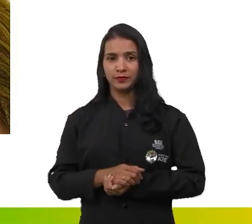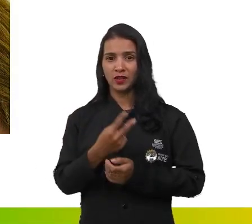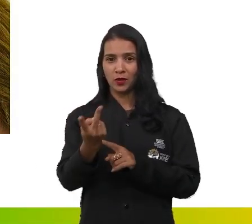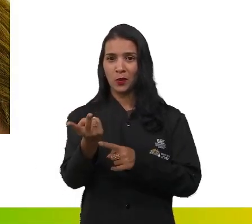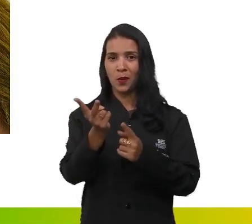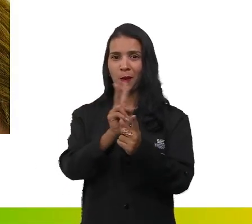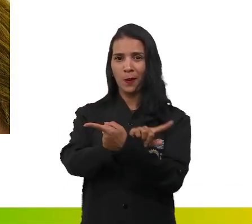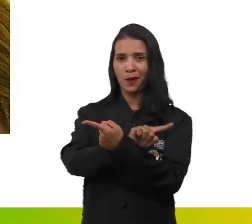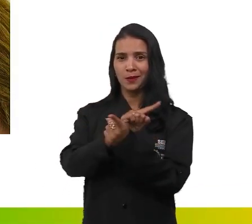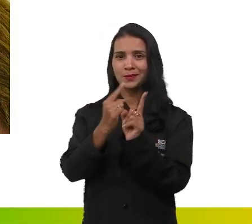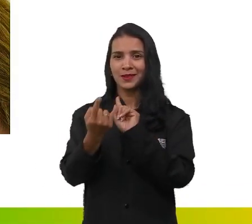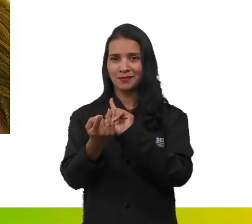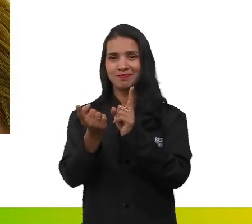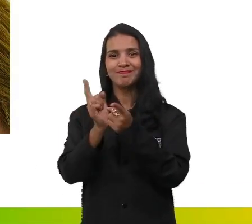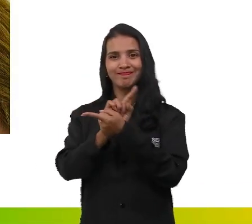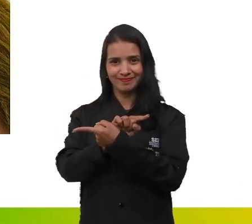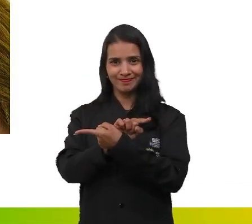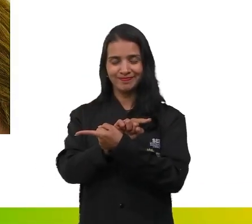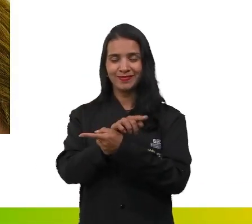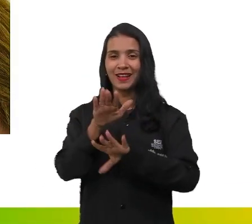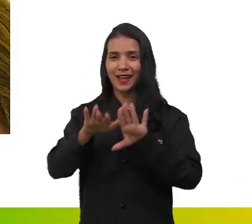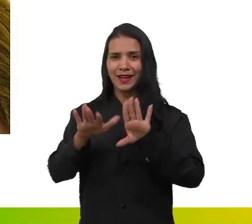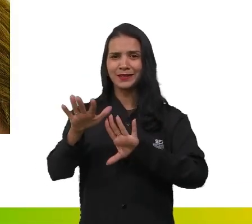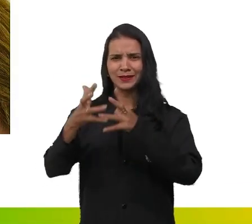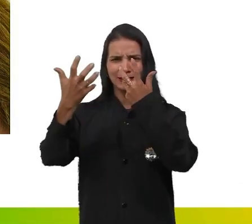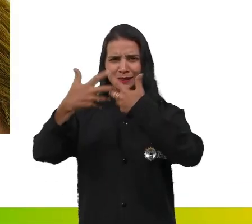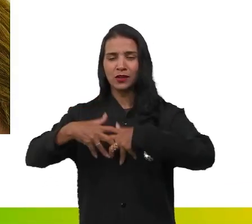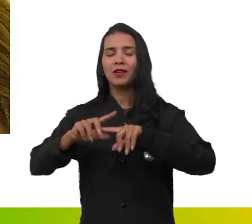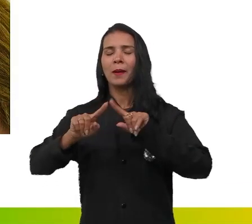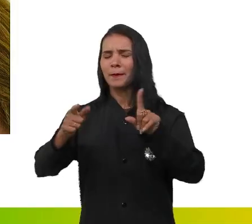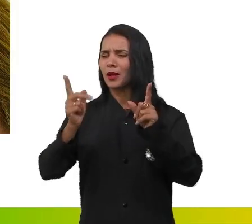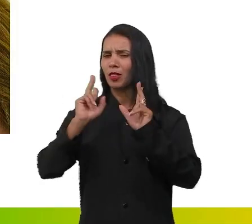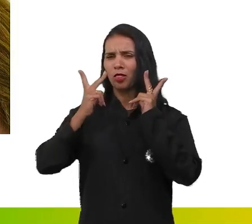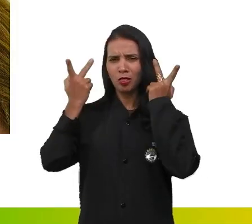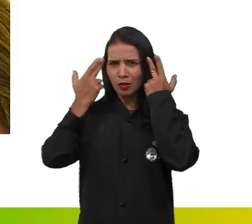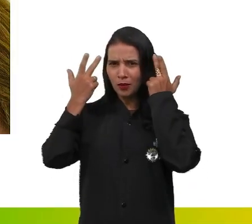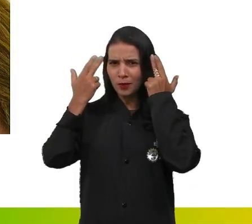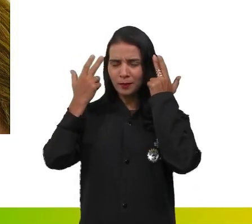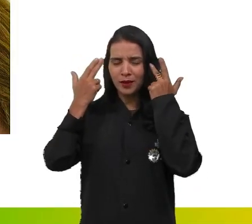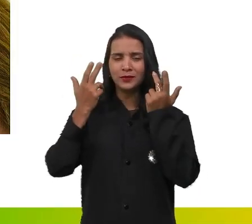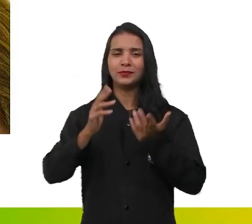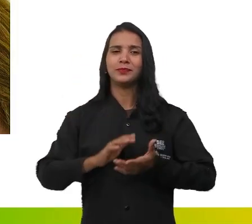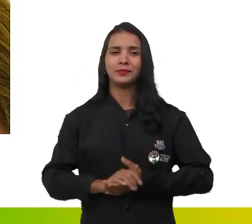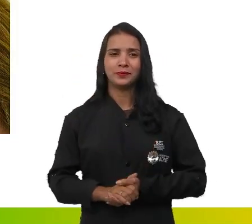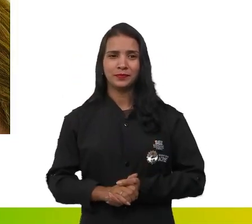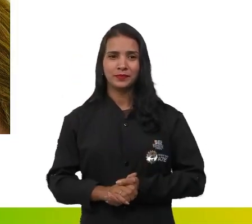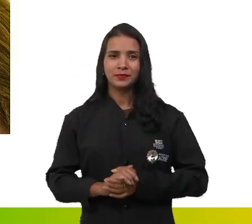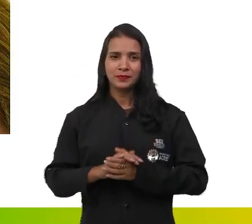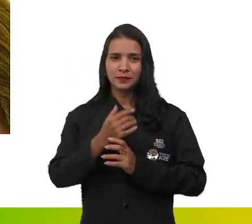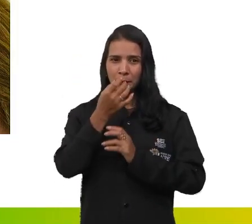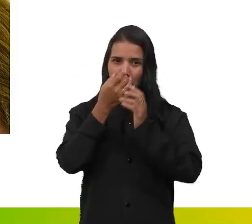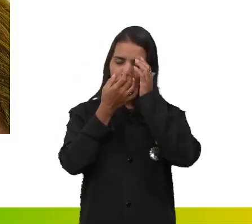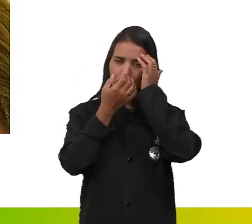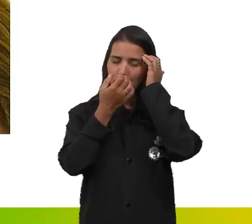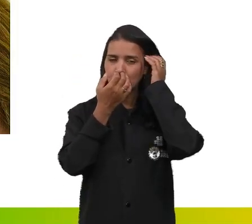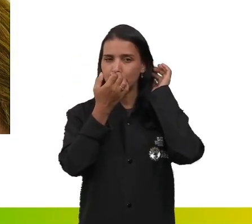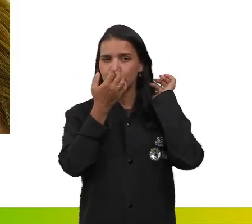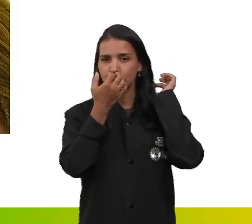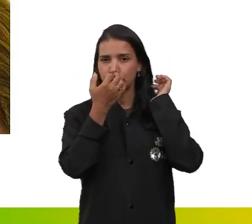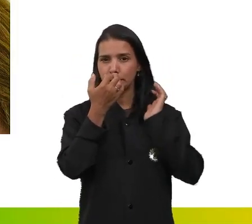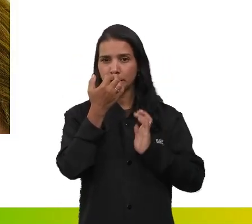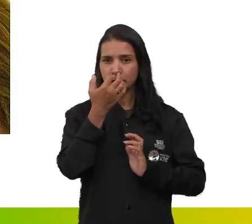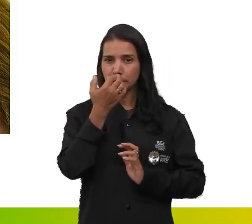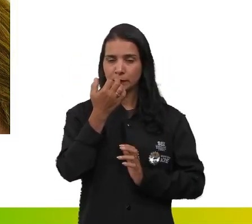gente dá até uma confusão aí na cabeça de vocês, mas é assim mesmo, tá? Ou seja, nos homens, para ele